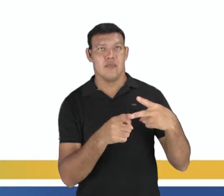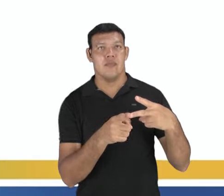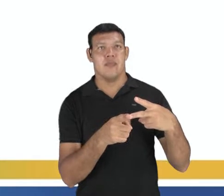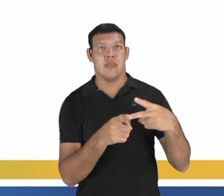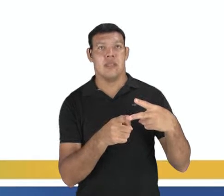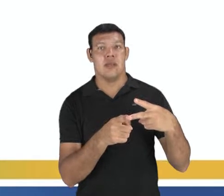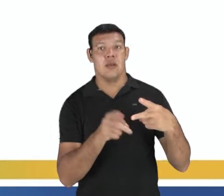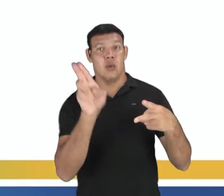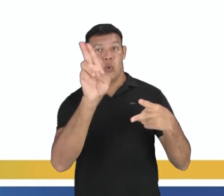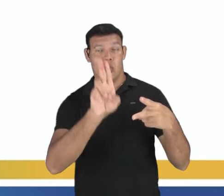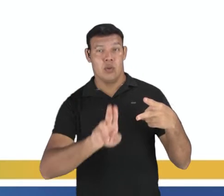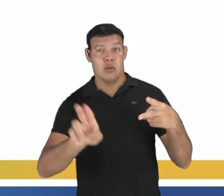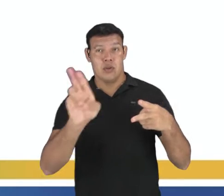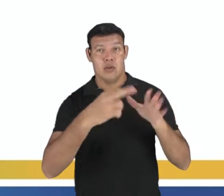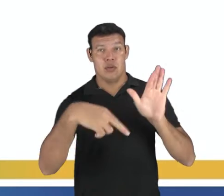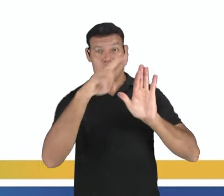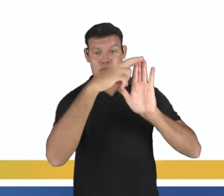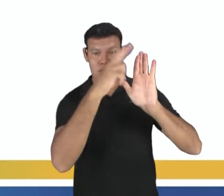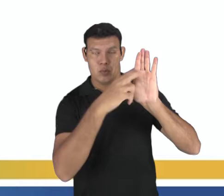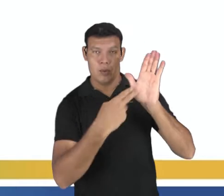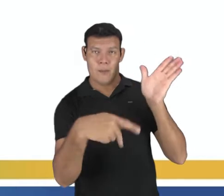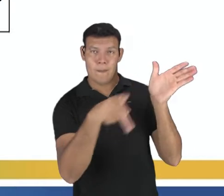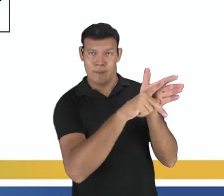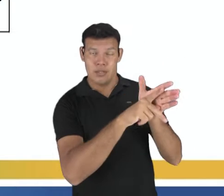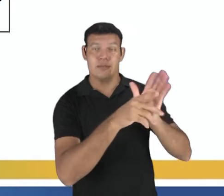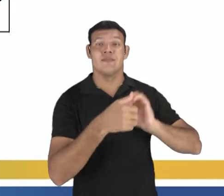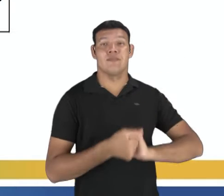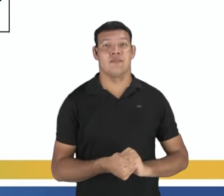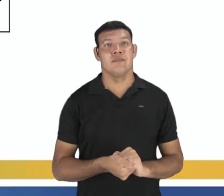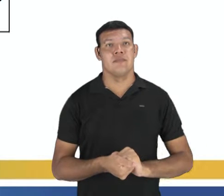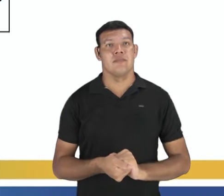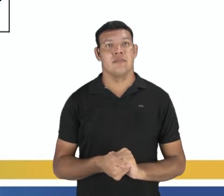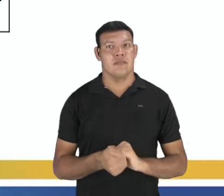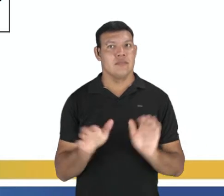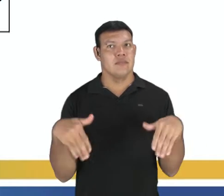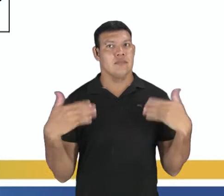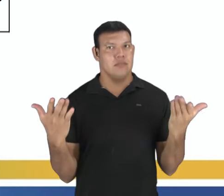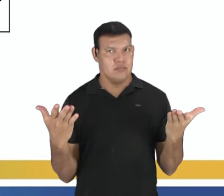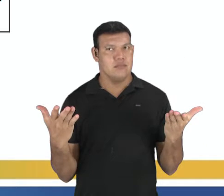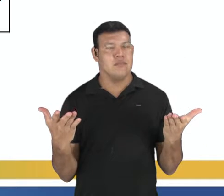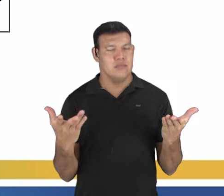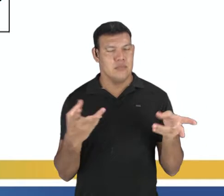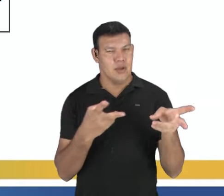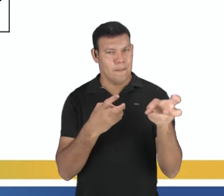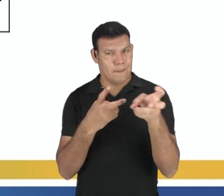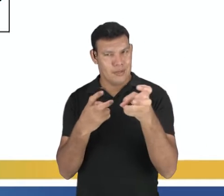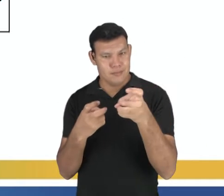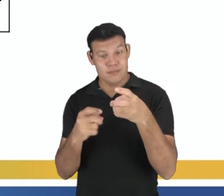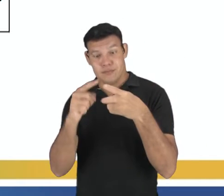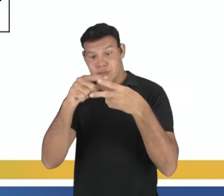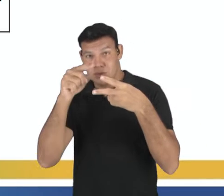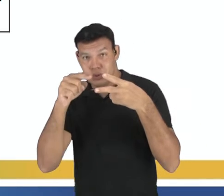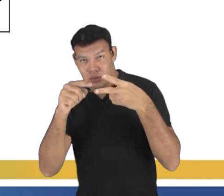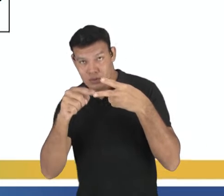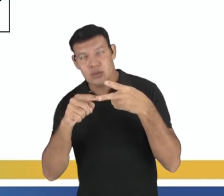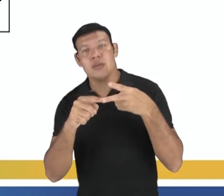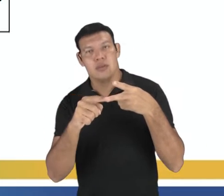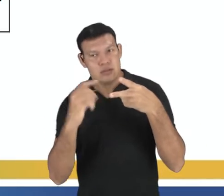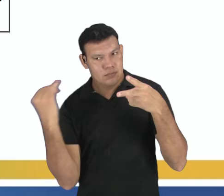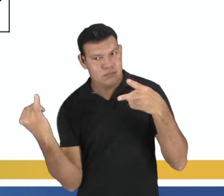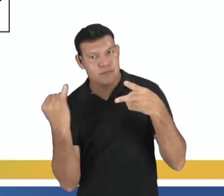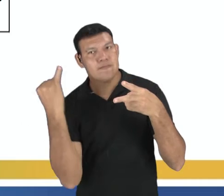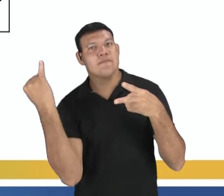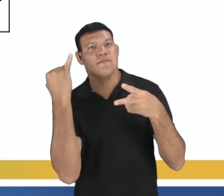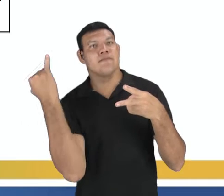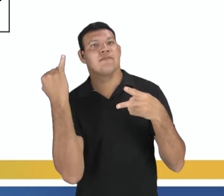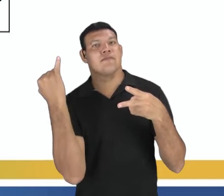ser trabalhado hoje é a aplicação da propriedade. E aí vocês vão perceber duas condições necessárias